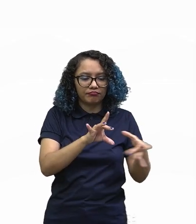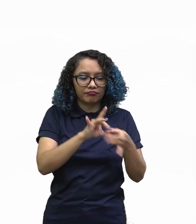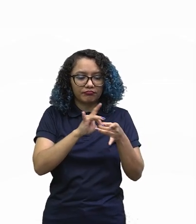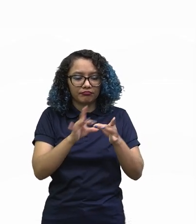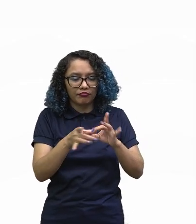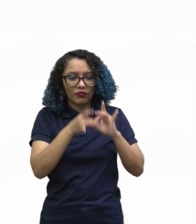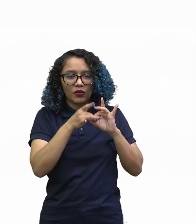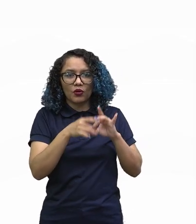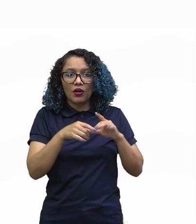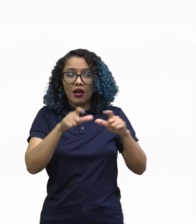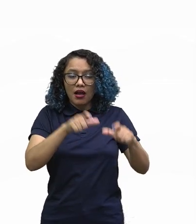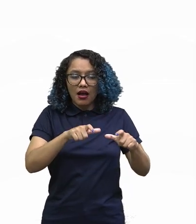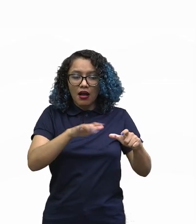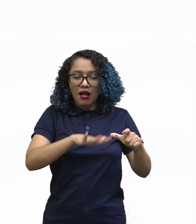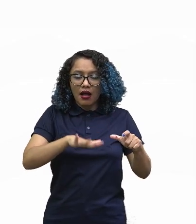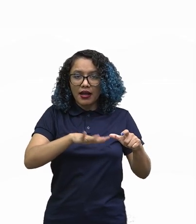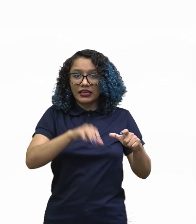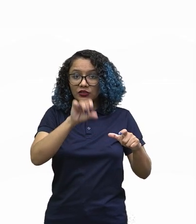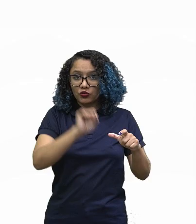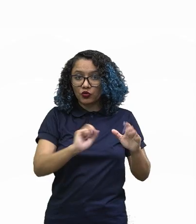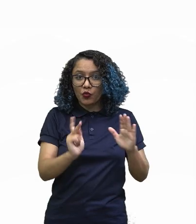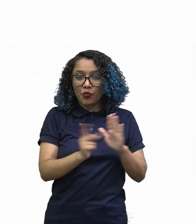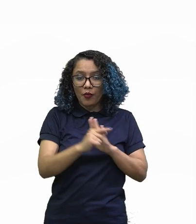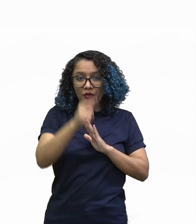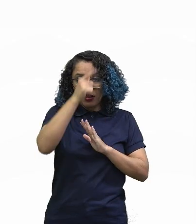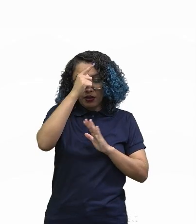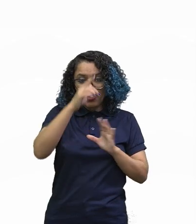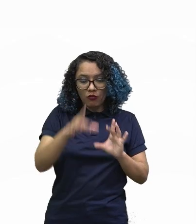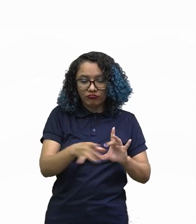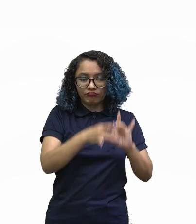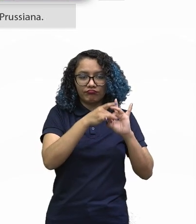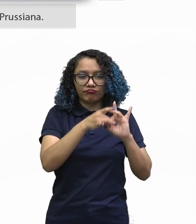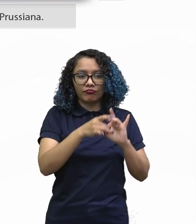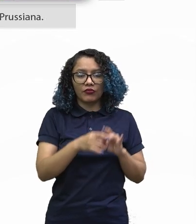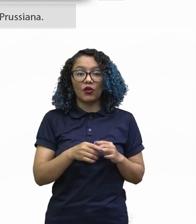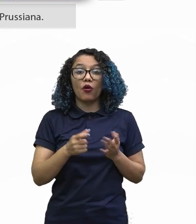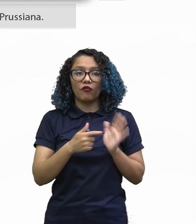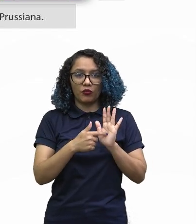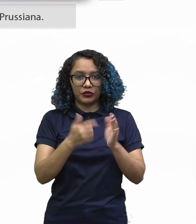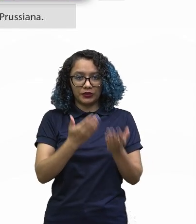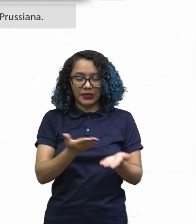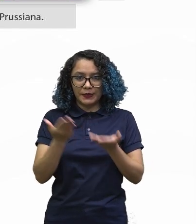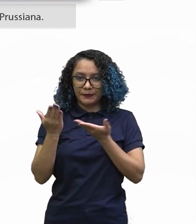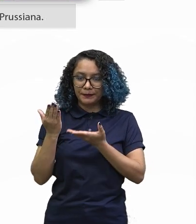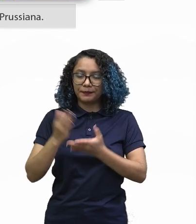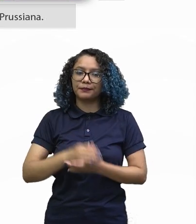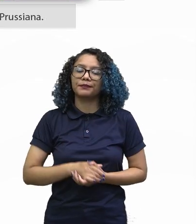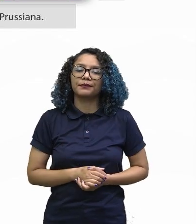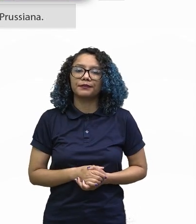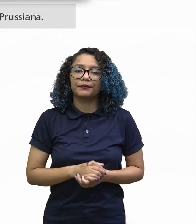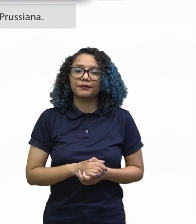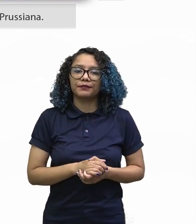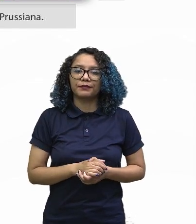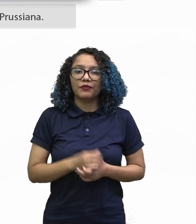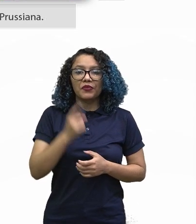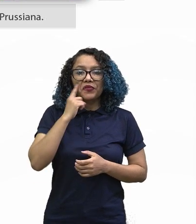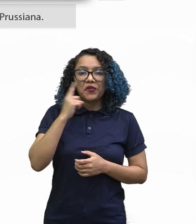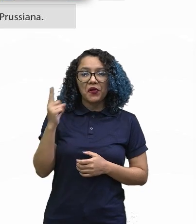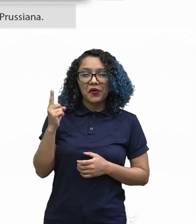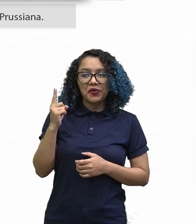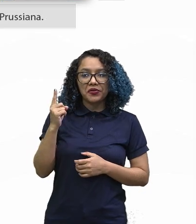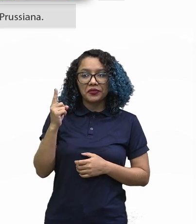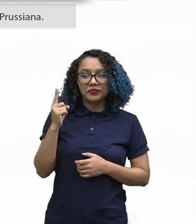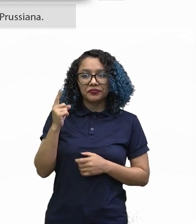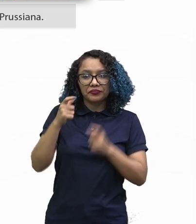do território alemão, pois você vai ter, como vamos perceber aqui na nossa próxima cartela, né, aqui aonde as setas